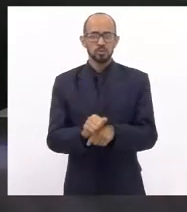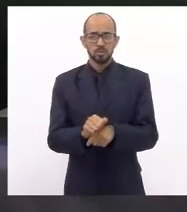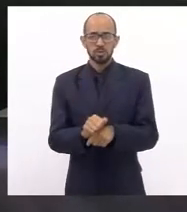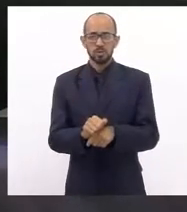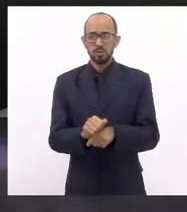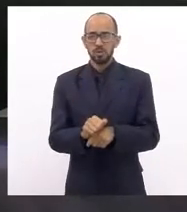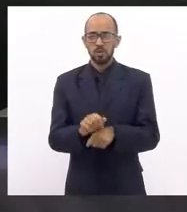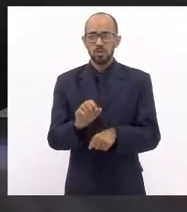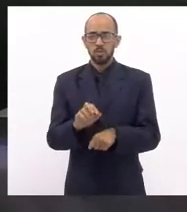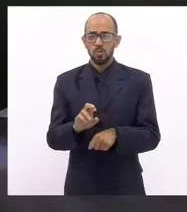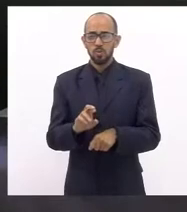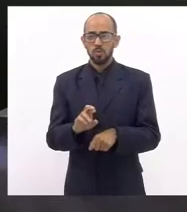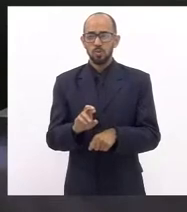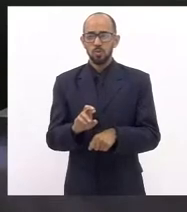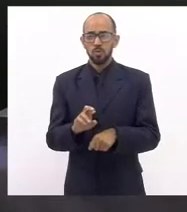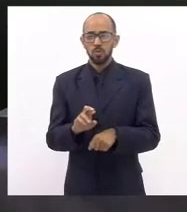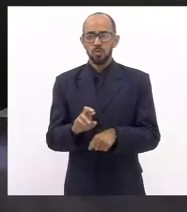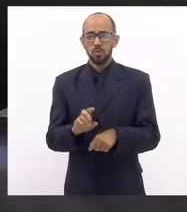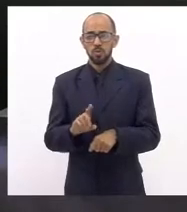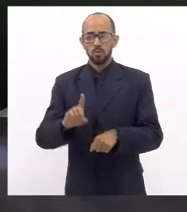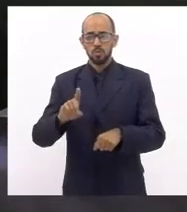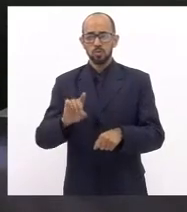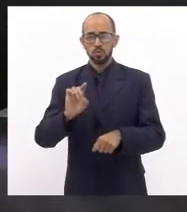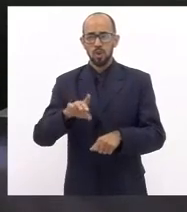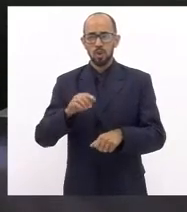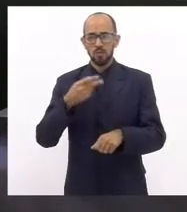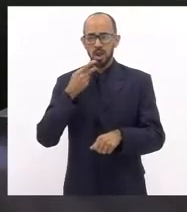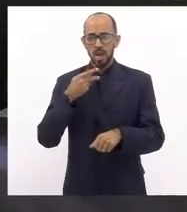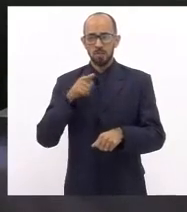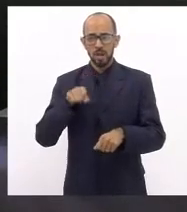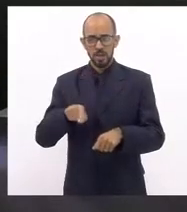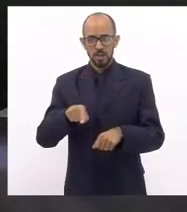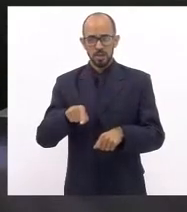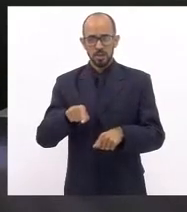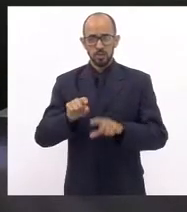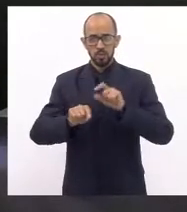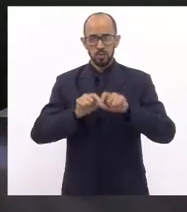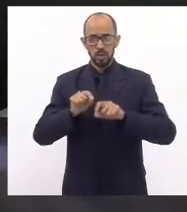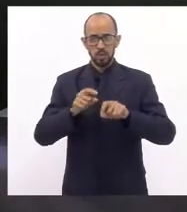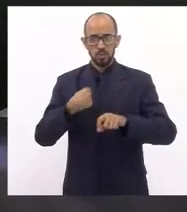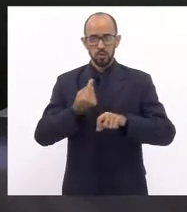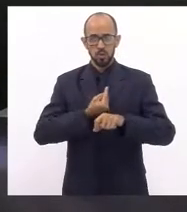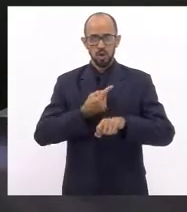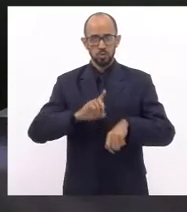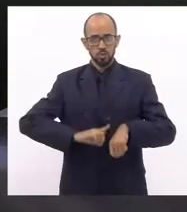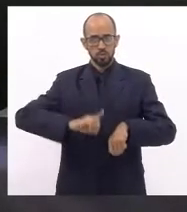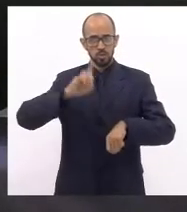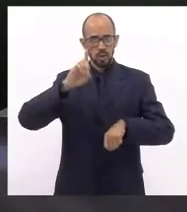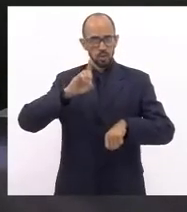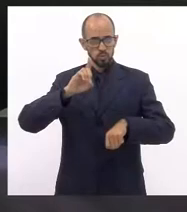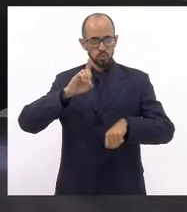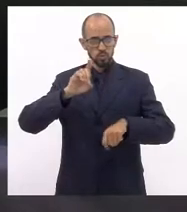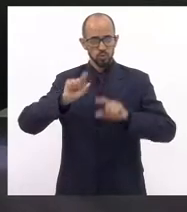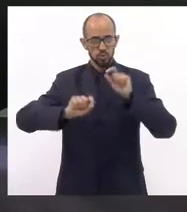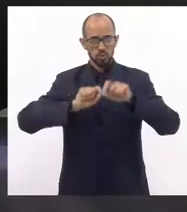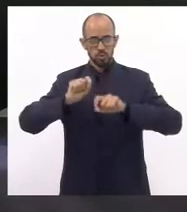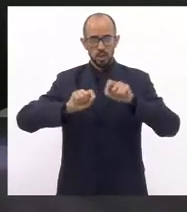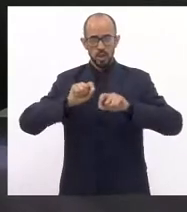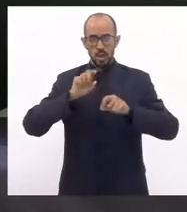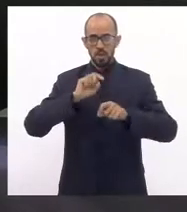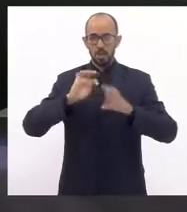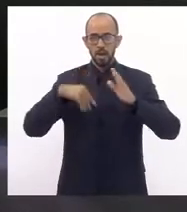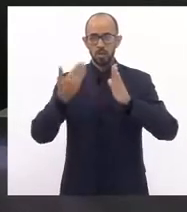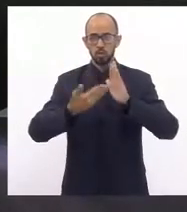só, né, em uma só característica? Eu quero dizer a ele que o nosso Deus cabe em todos nós,